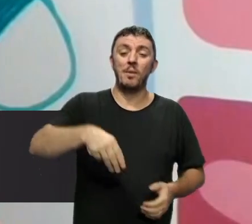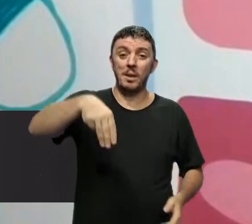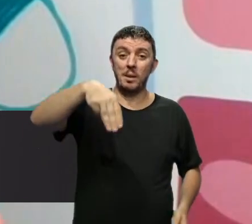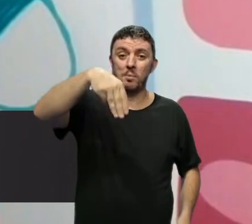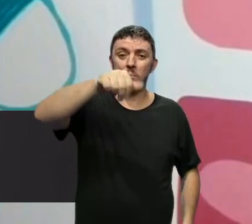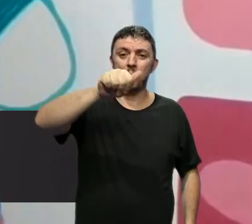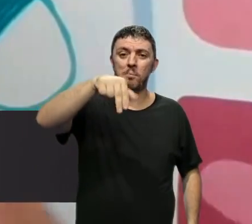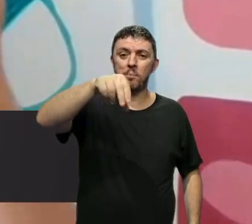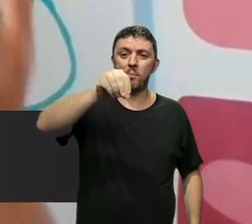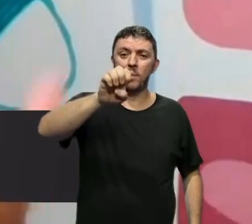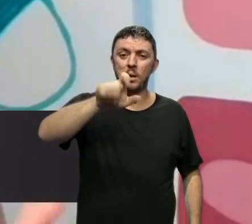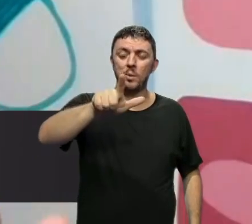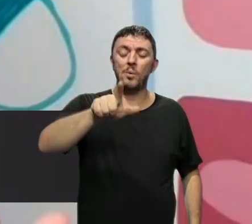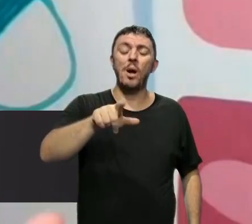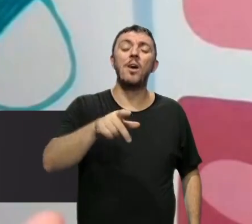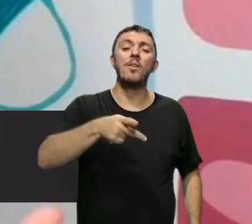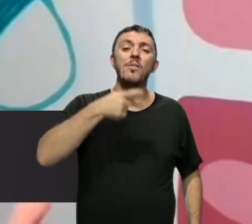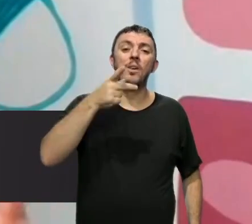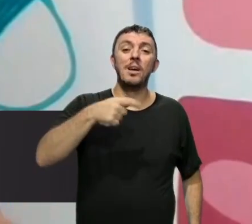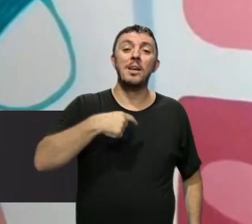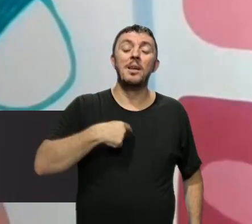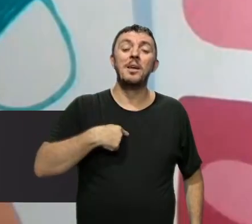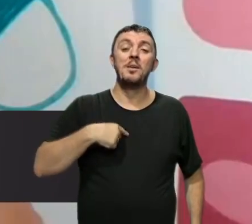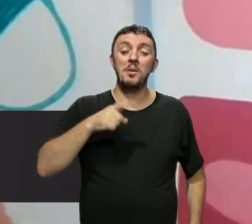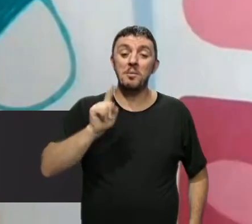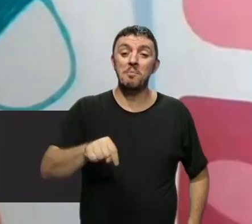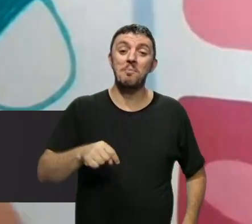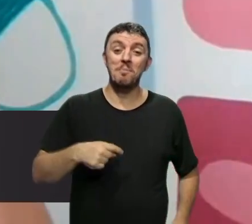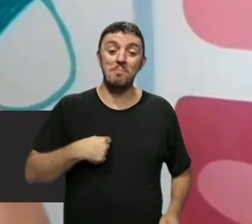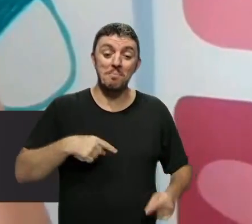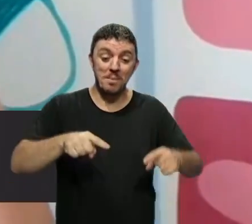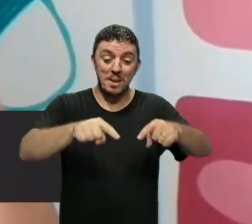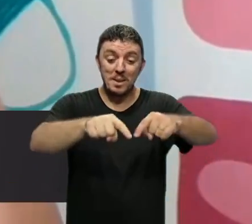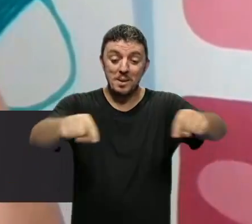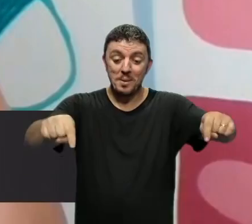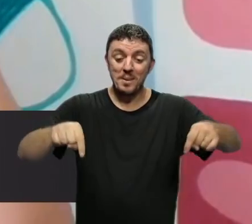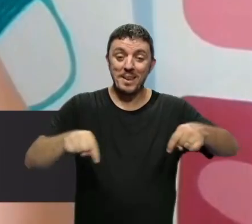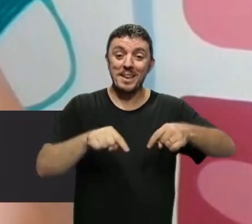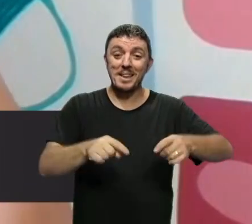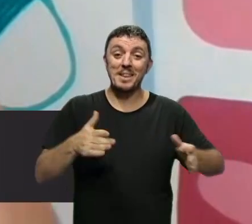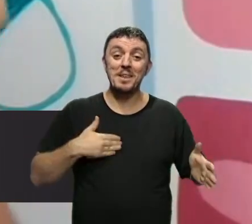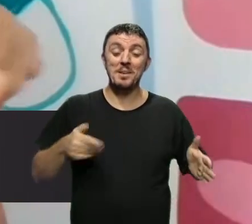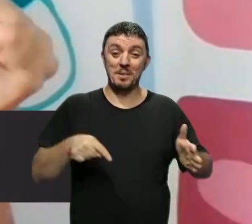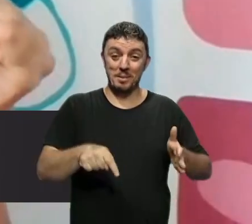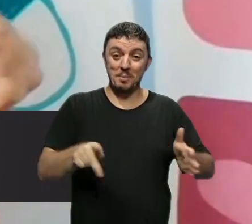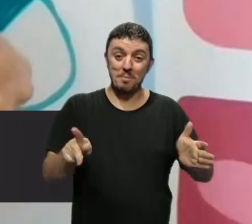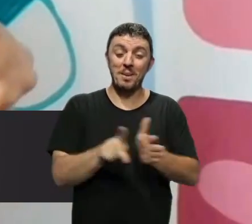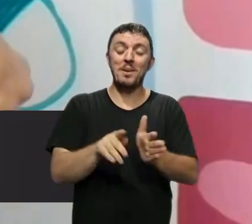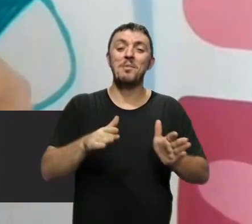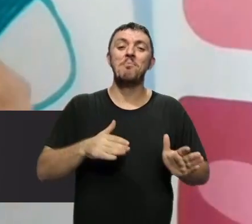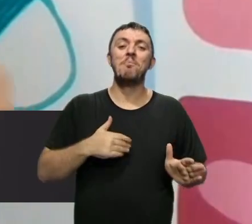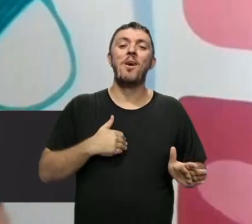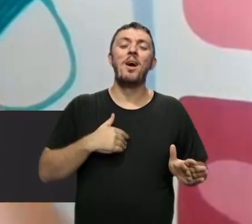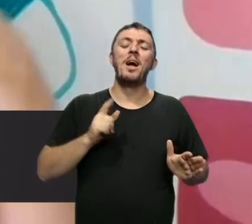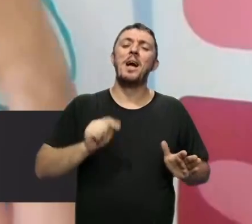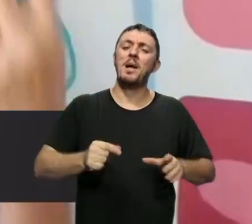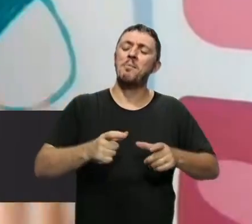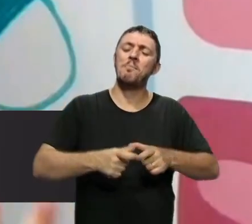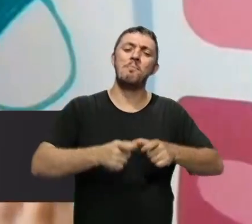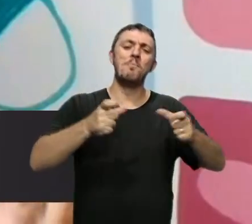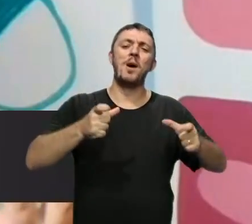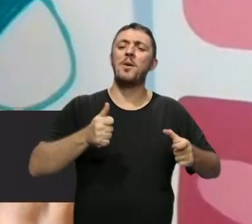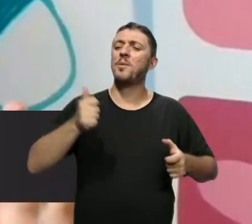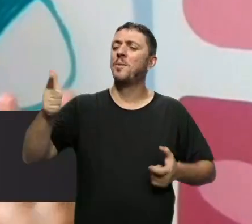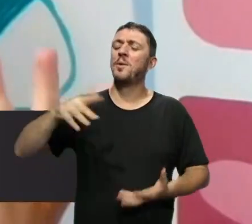maior que o mundo, é porque de fato é. Porque de fato, quando eu estou nessa relação íntima com esse lugar, ele